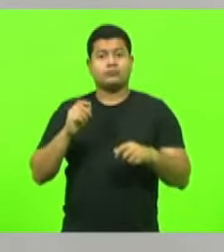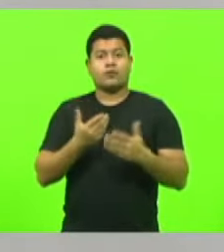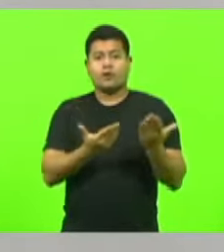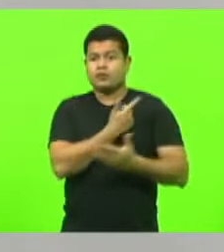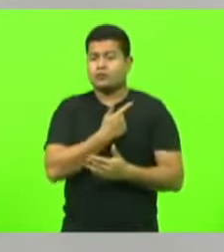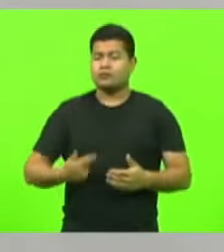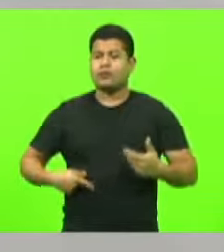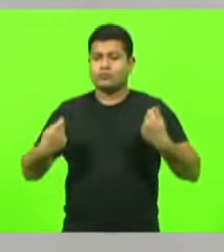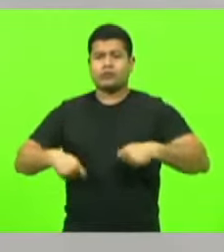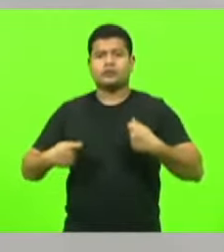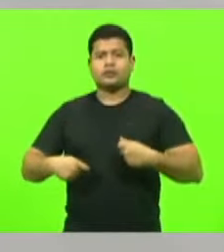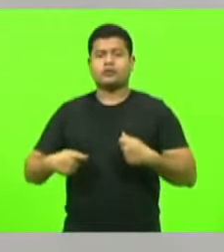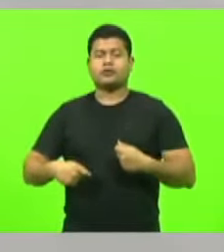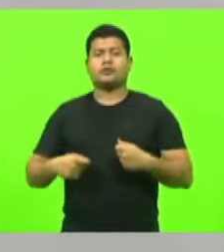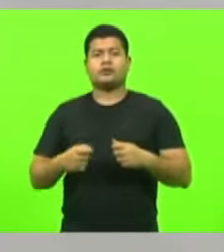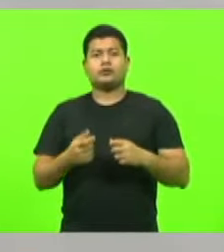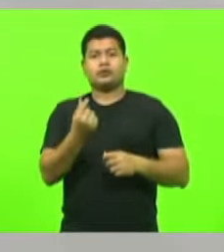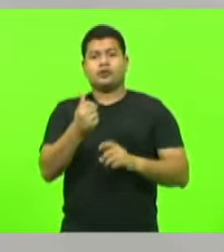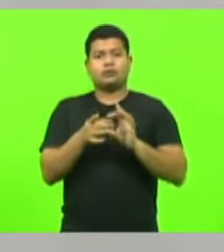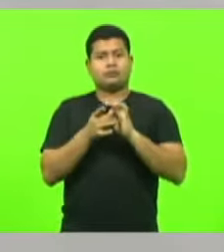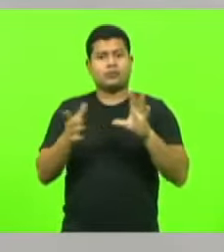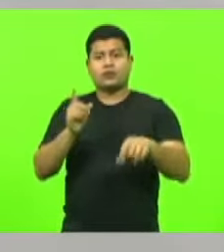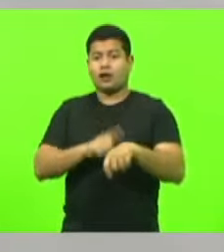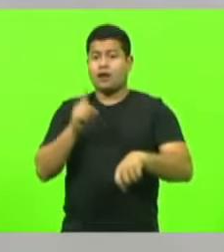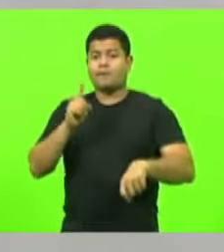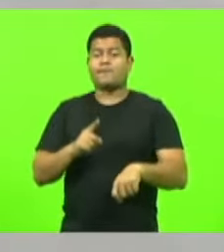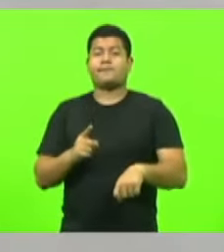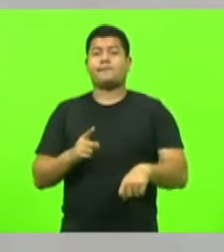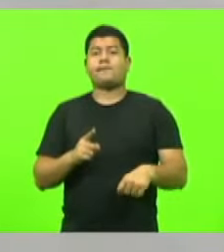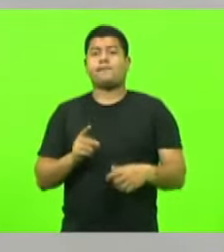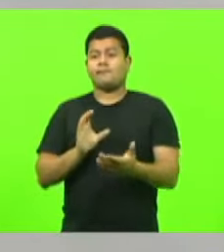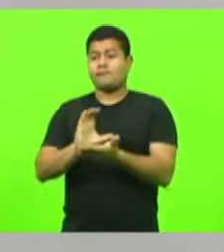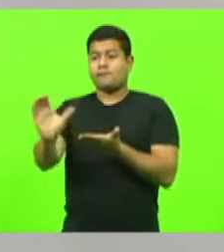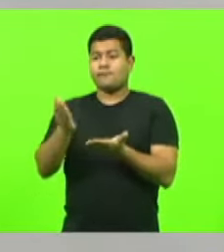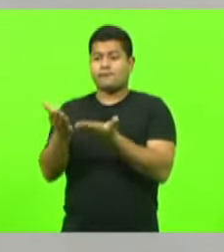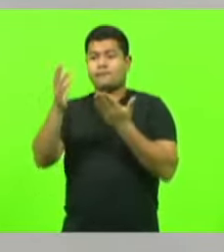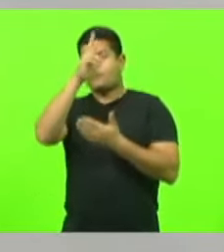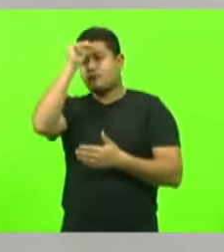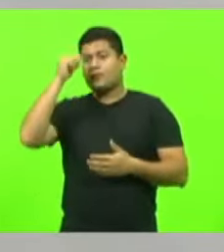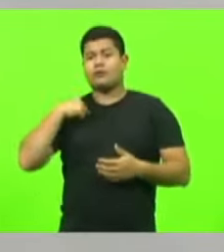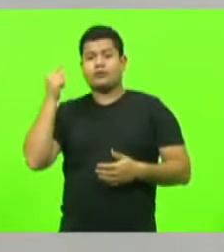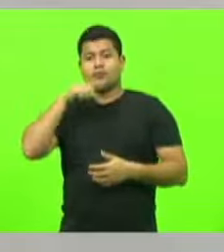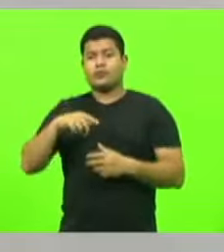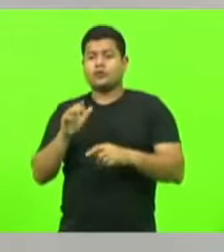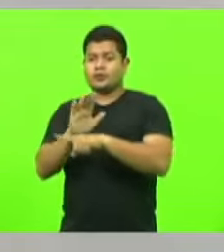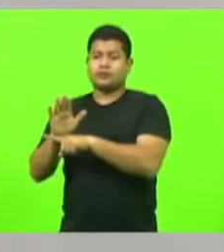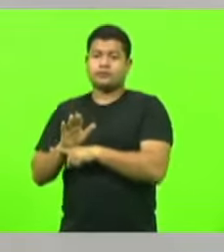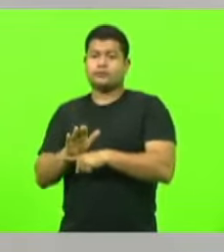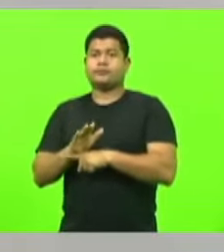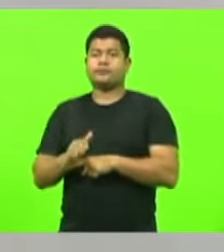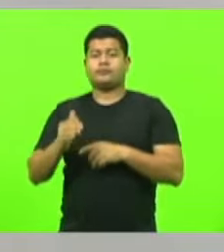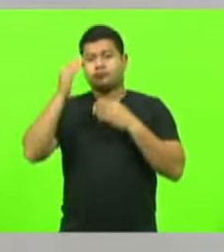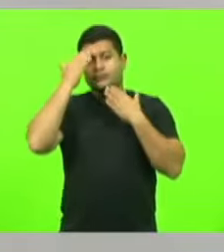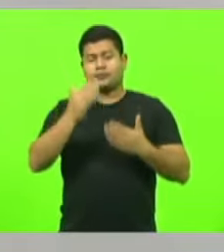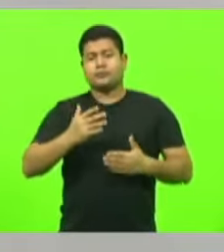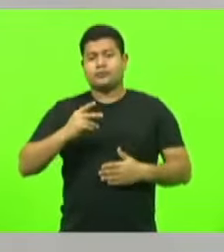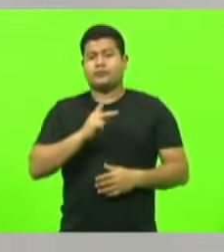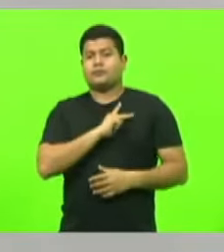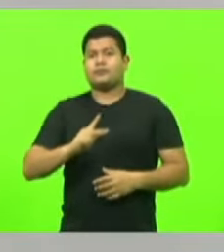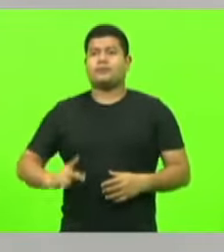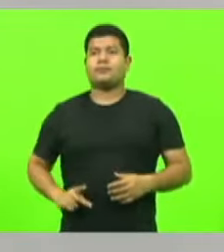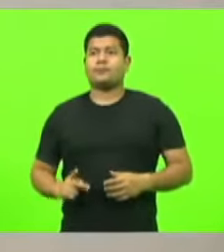de todos os deputados estaduais, serão de forma imediata para o prefeito fazer o reparo, ganha o cidadão catarinense. Obrigado, senhor presidente.